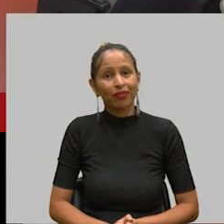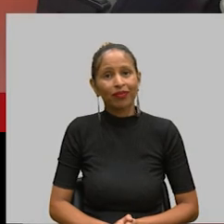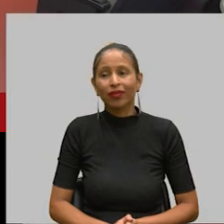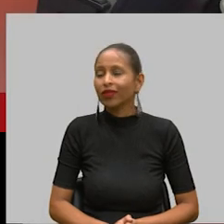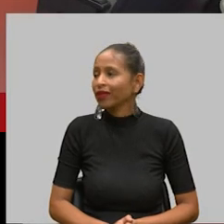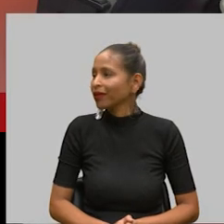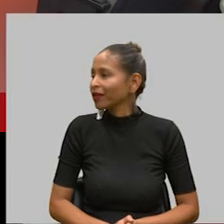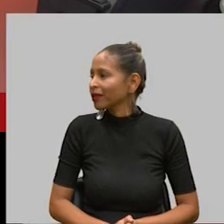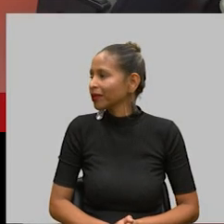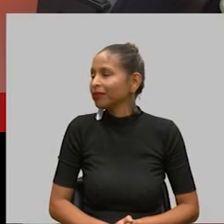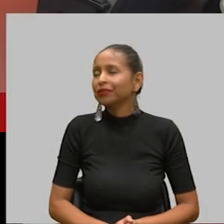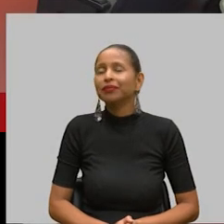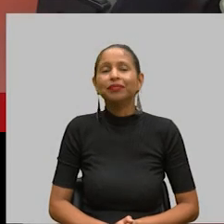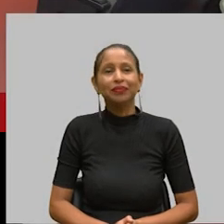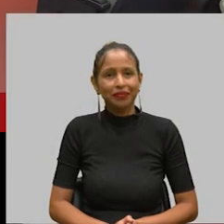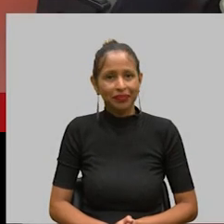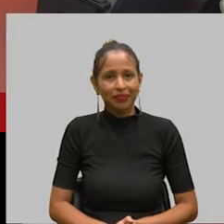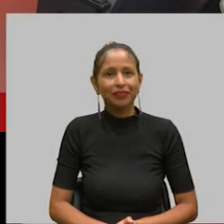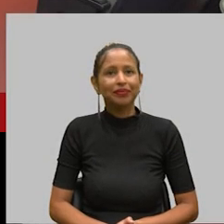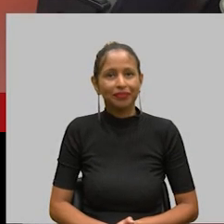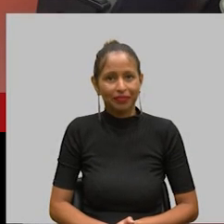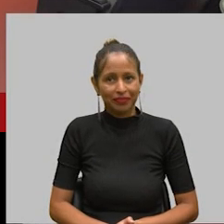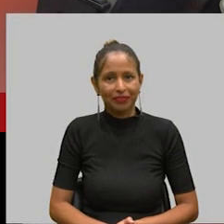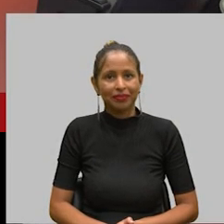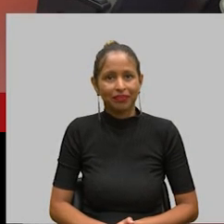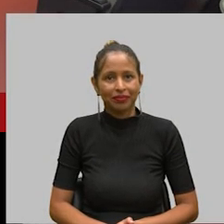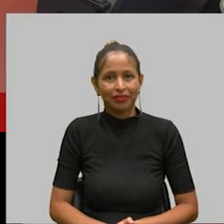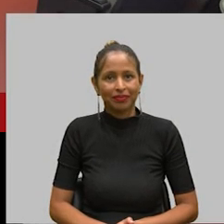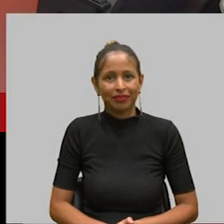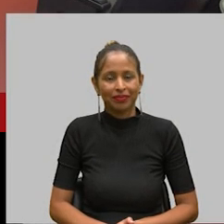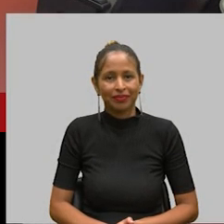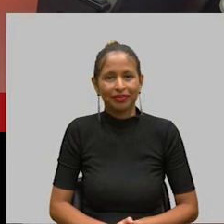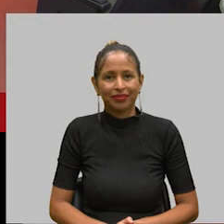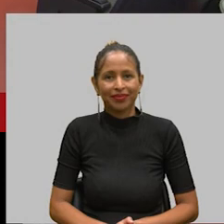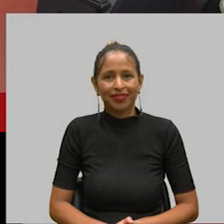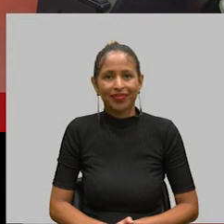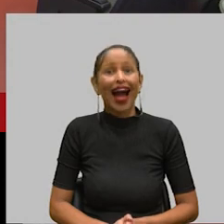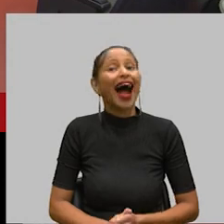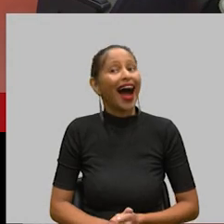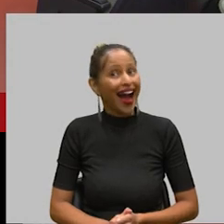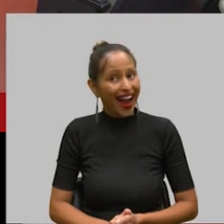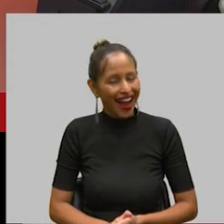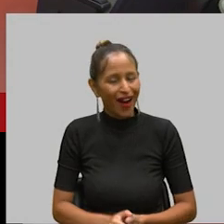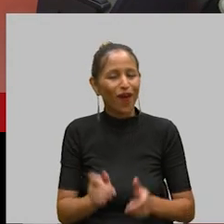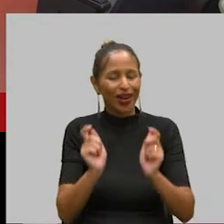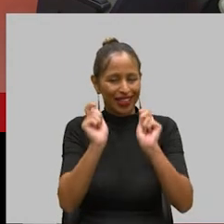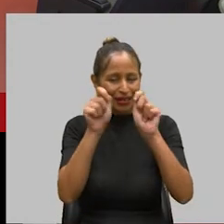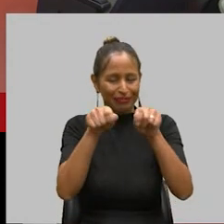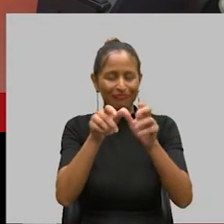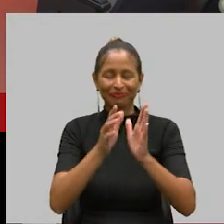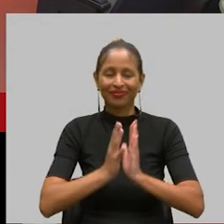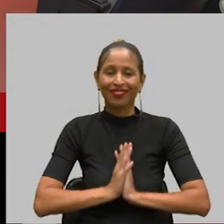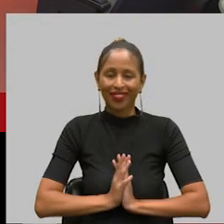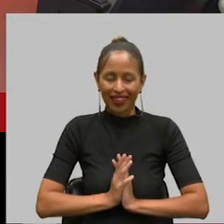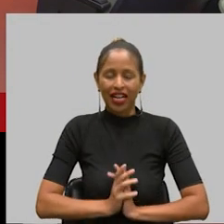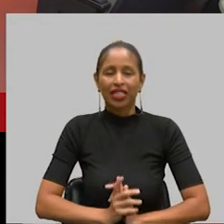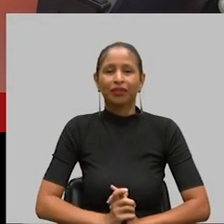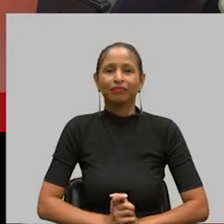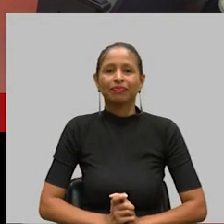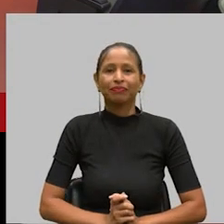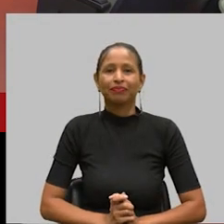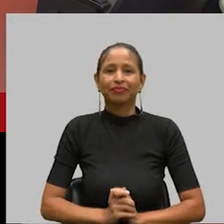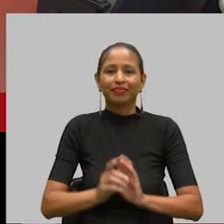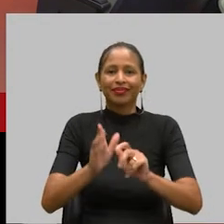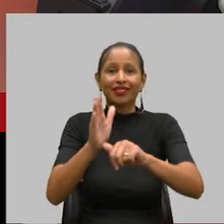filho tô Mirando Olha lá é mirou no trem aí tá funcionando Ah agora funcionou então do contexto acho que as